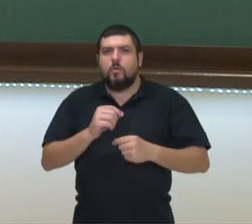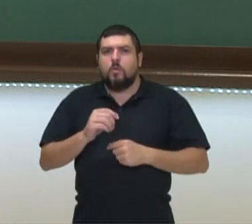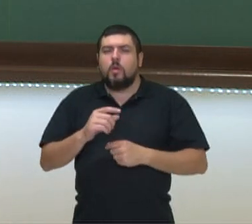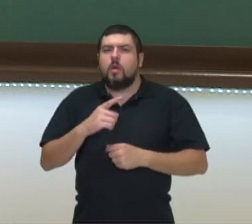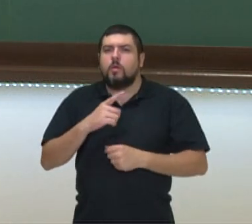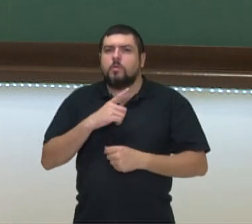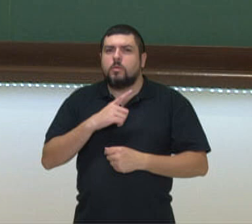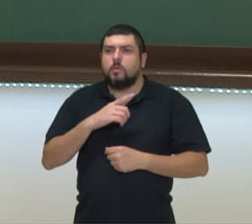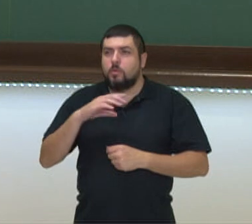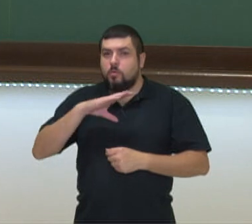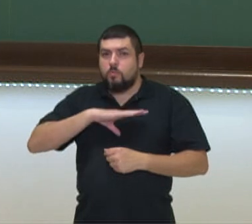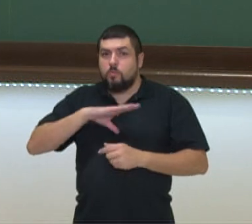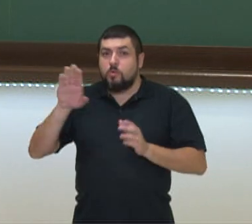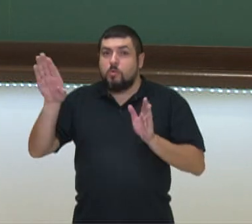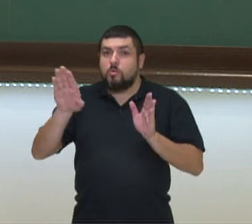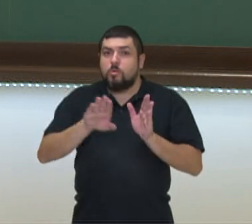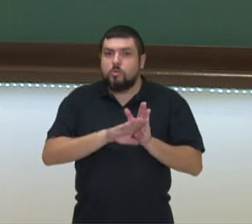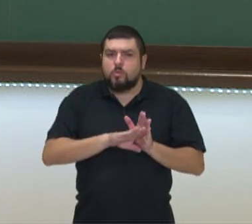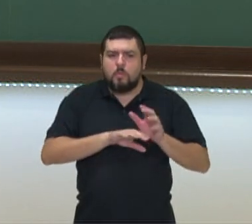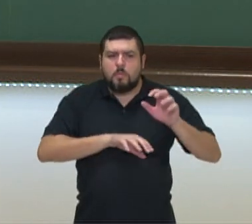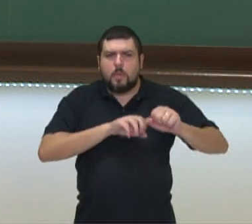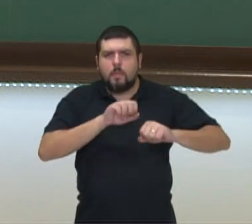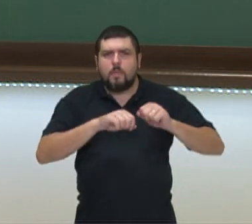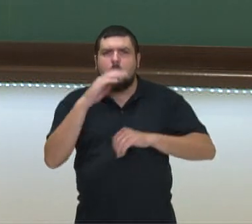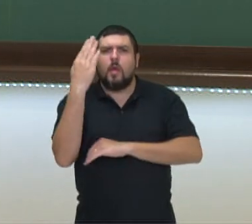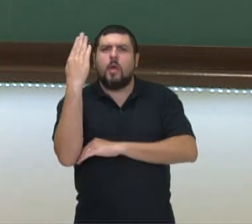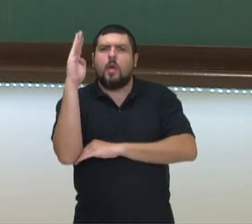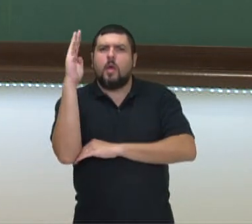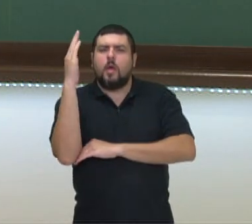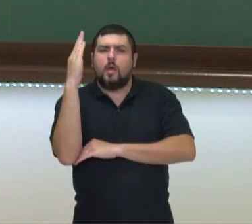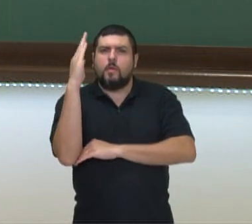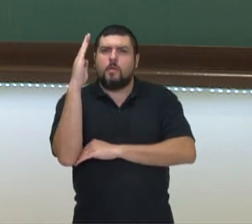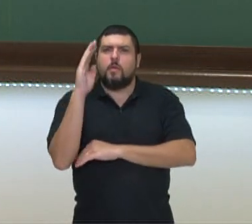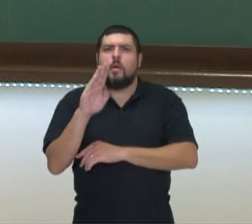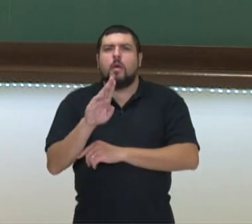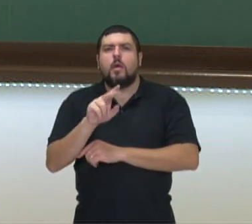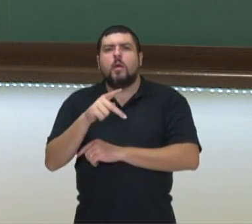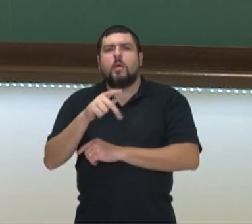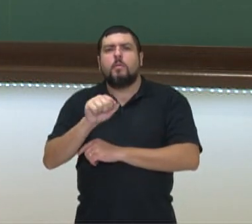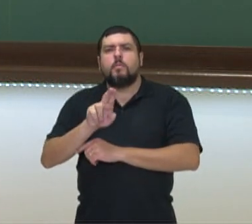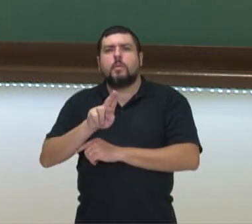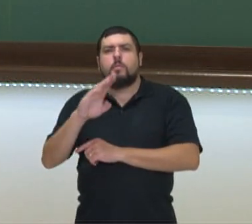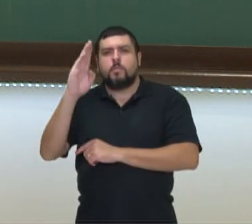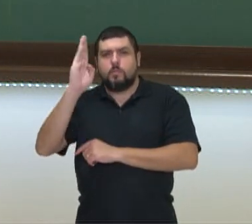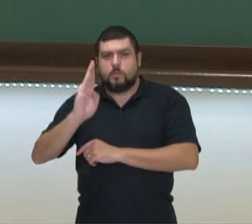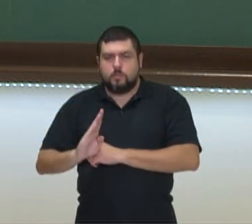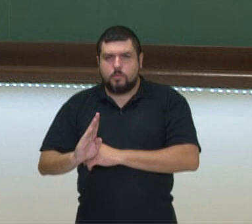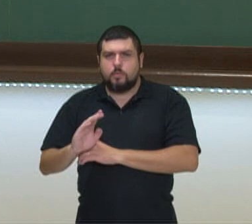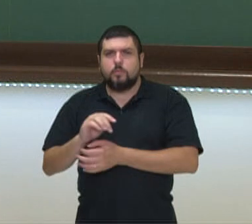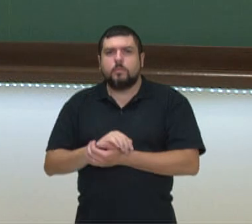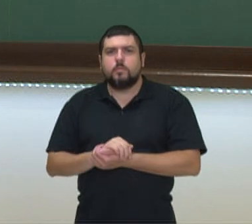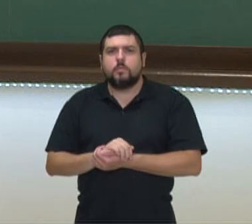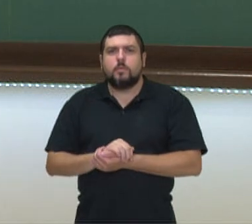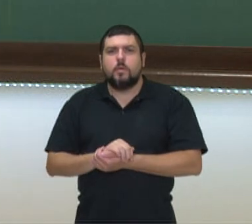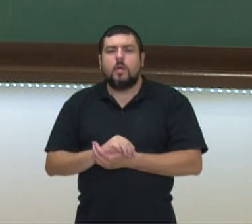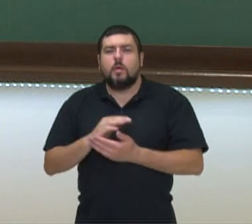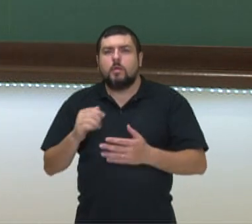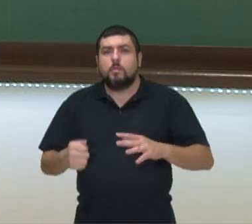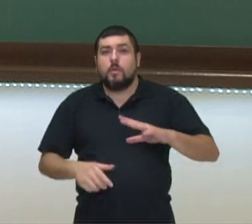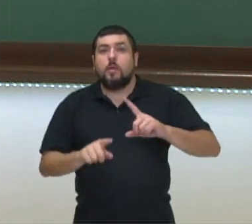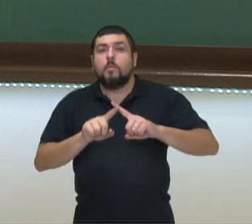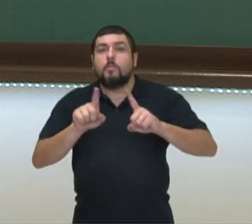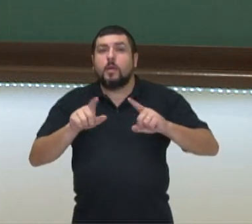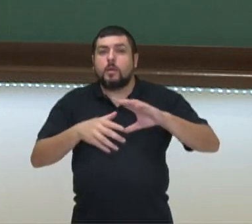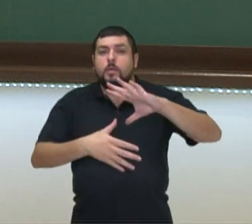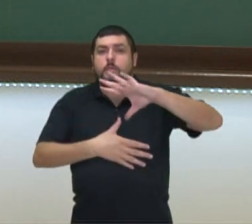aqui e já iniciaram a exploração do pau-brasil. Então, na América do Norte, nessa região colonizada pela Inglaterra, não tem